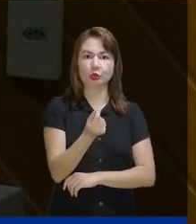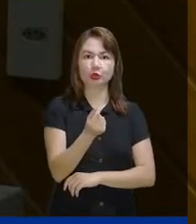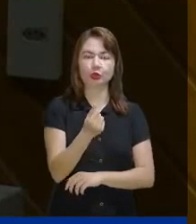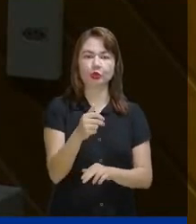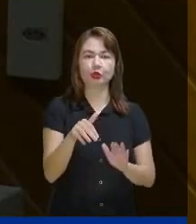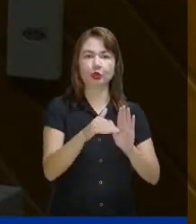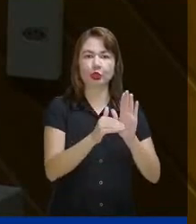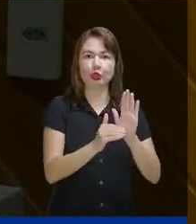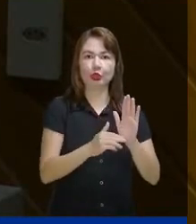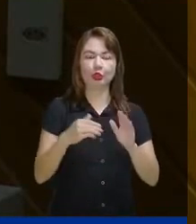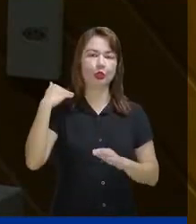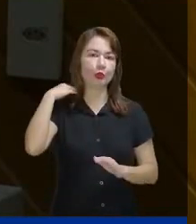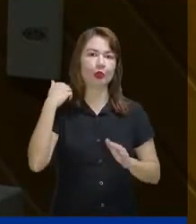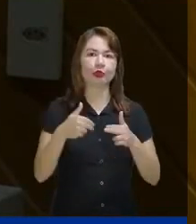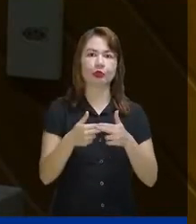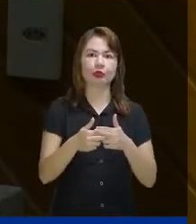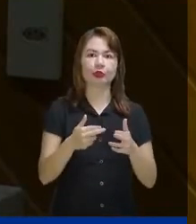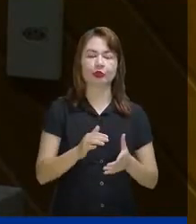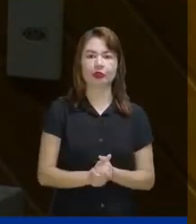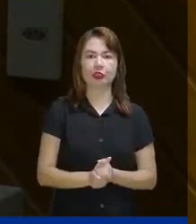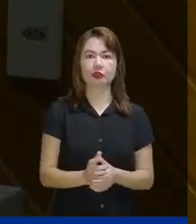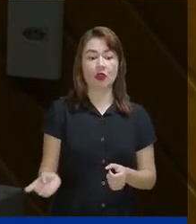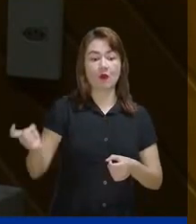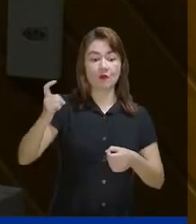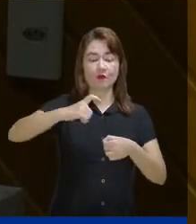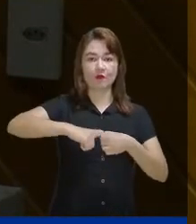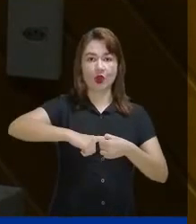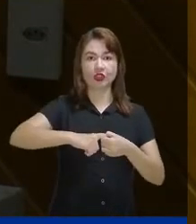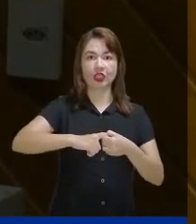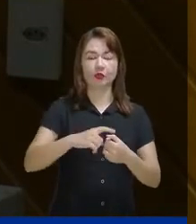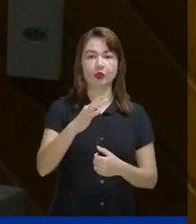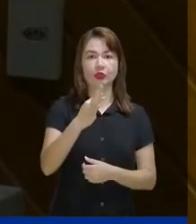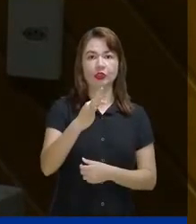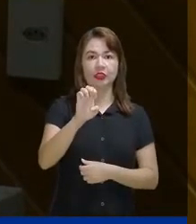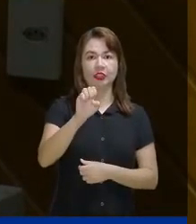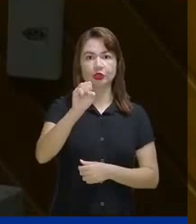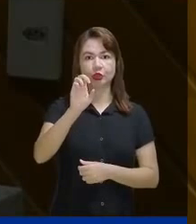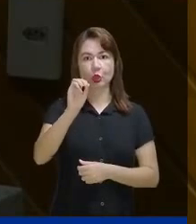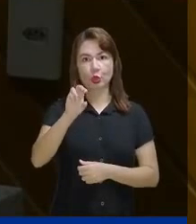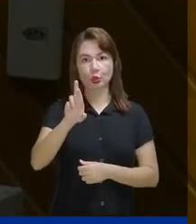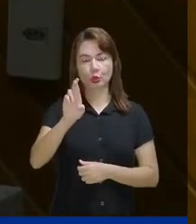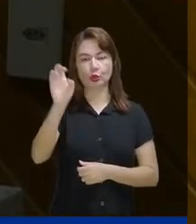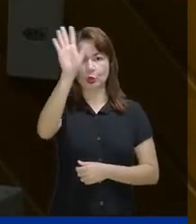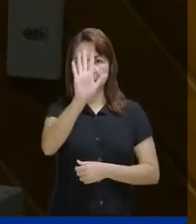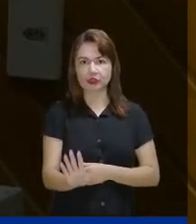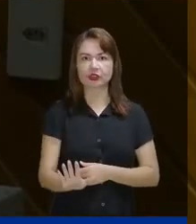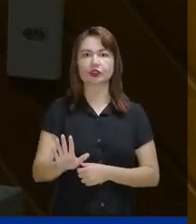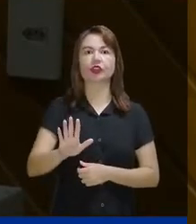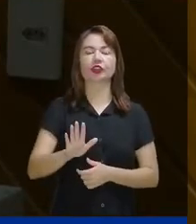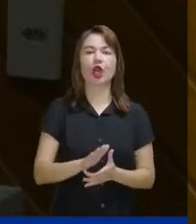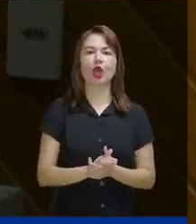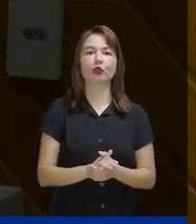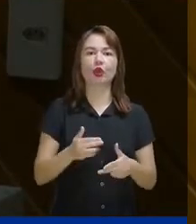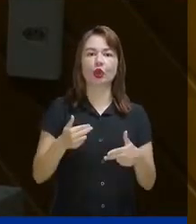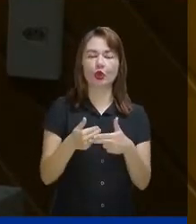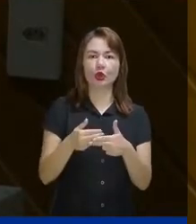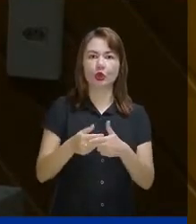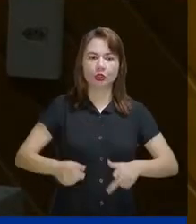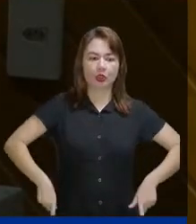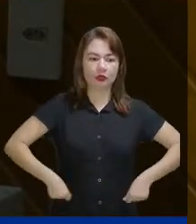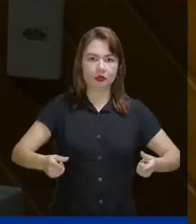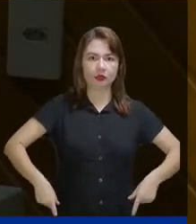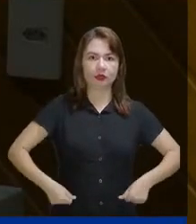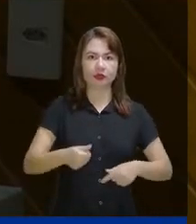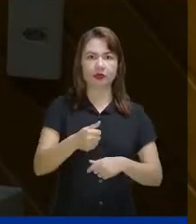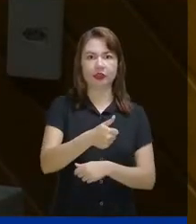R$ 15.545 ao Tesouro Nacional, em razão de despesas realizadas com recurso do Fundo Especial no